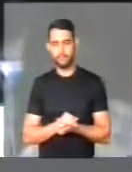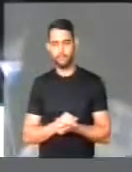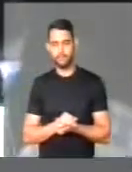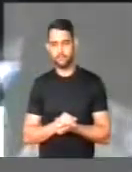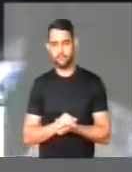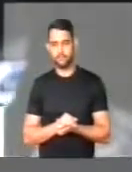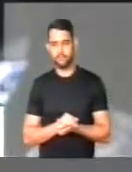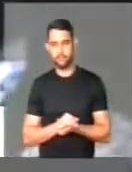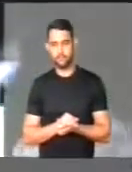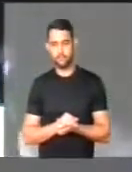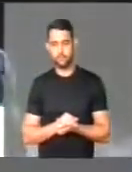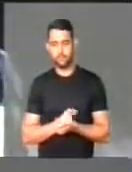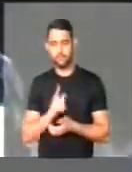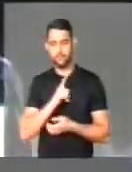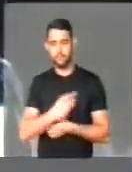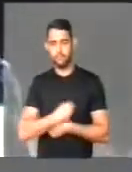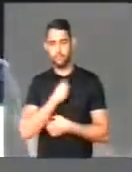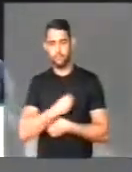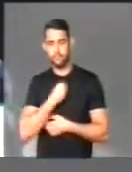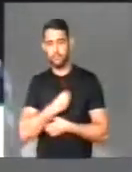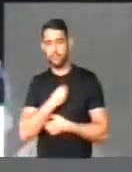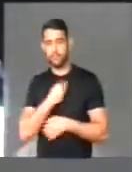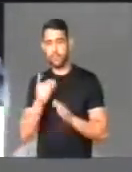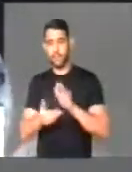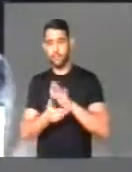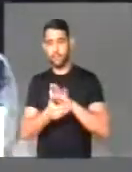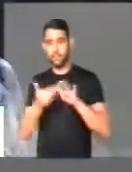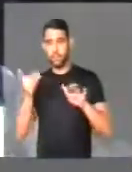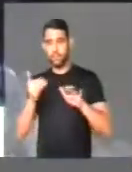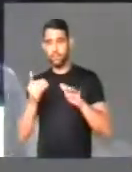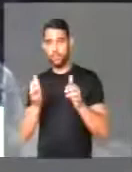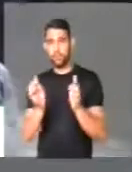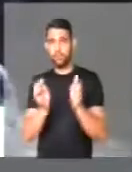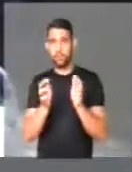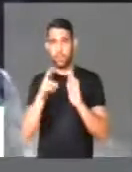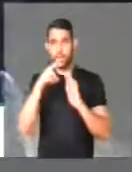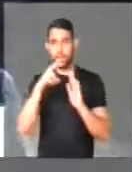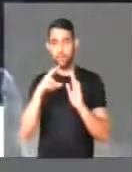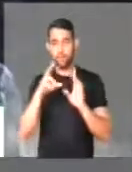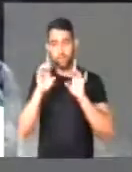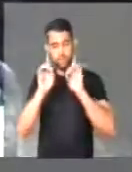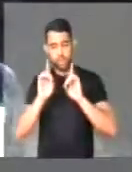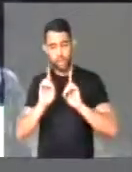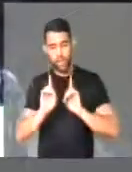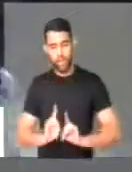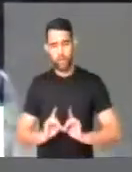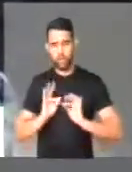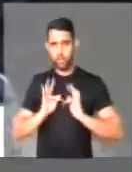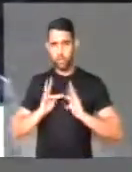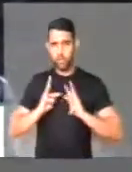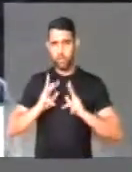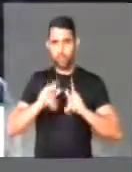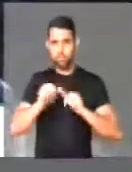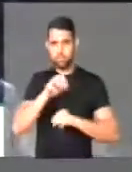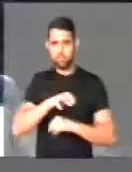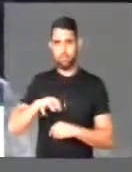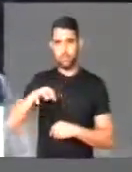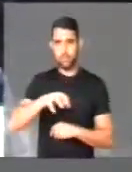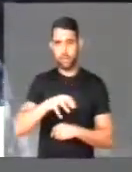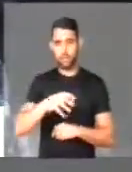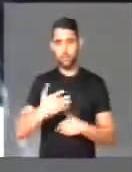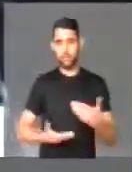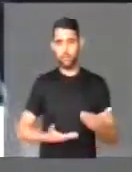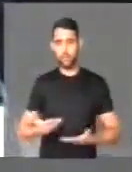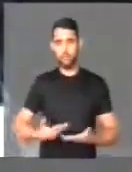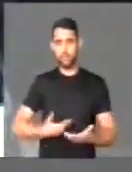O Cláudio, senhor presidente, nós estamos aí tirando o conjunto dos direitos de todas as áreas dos